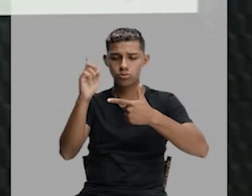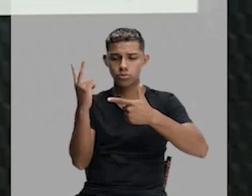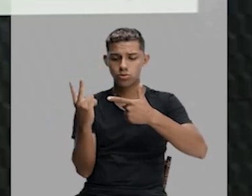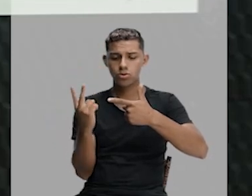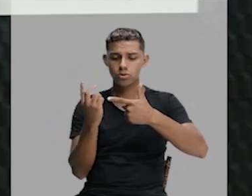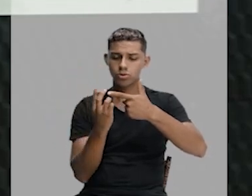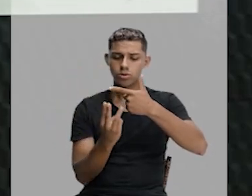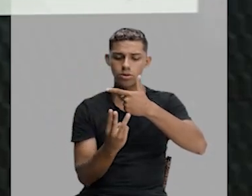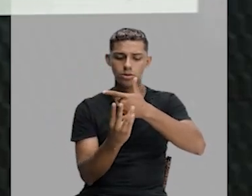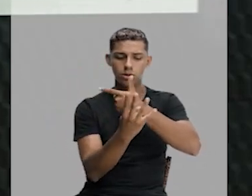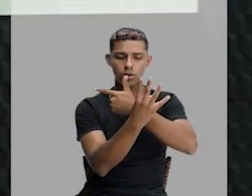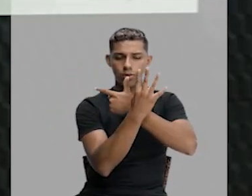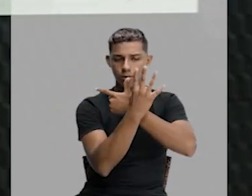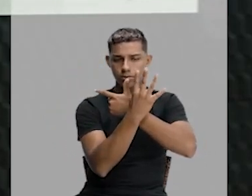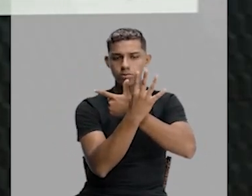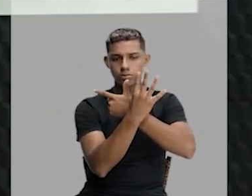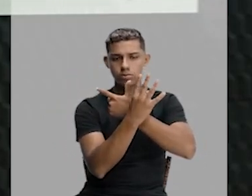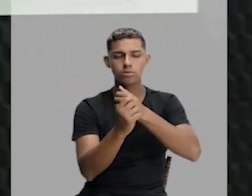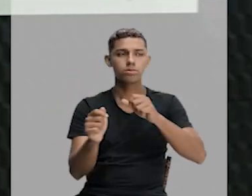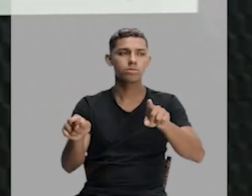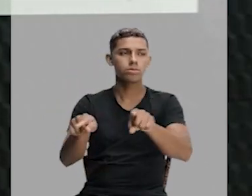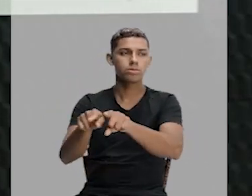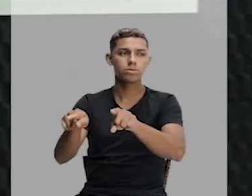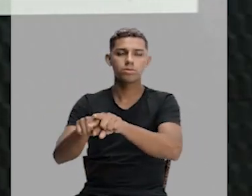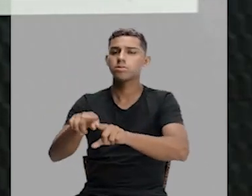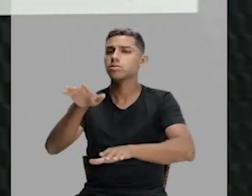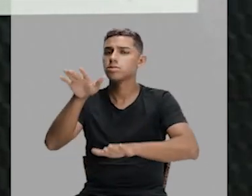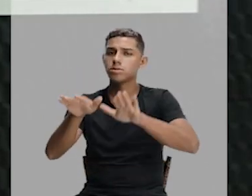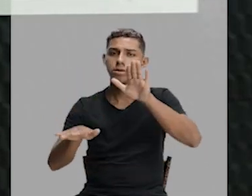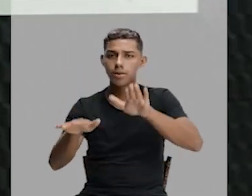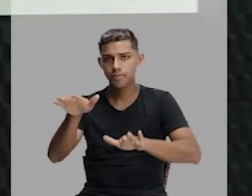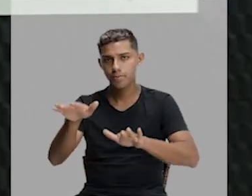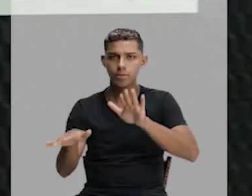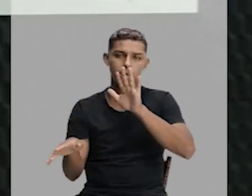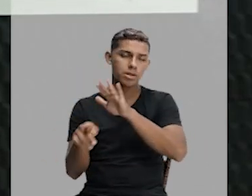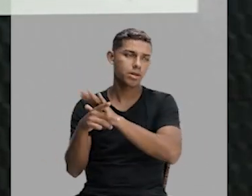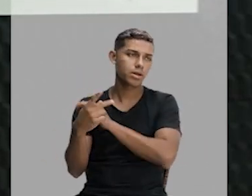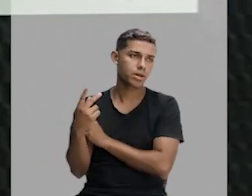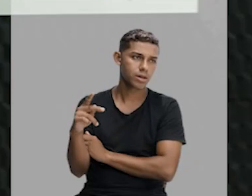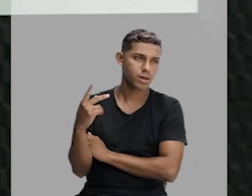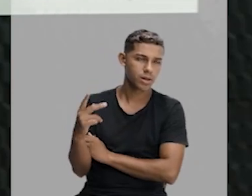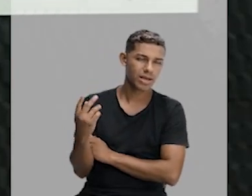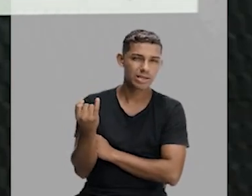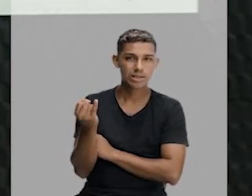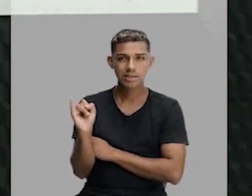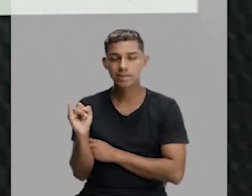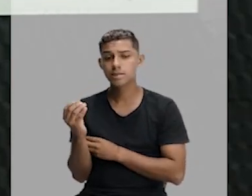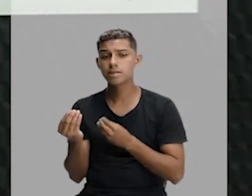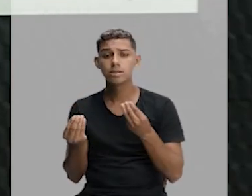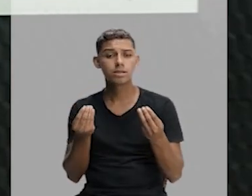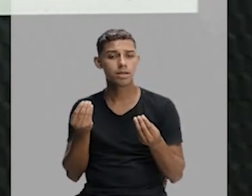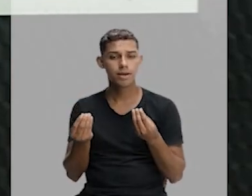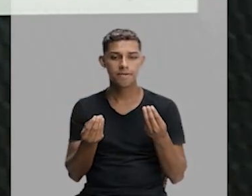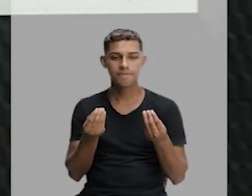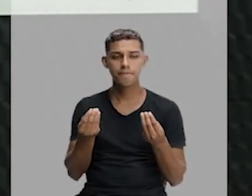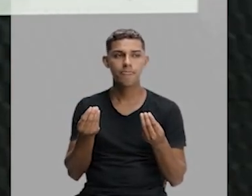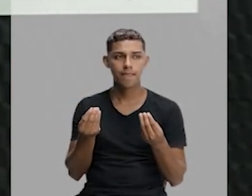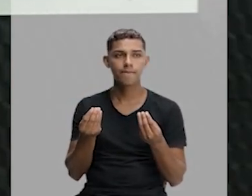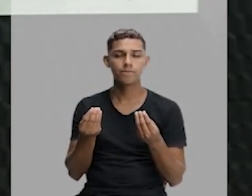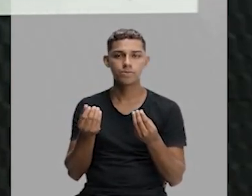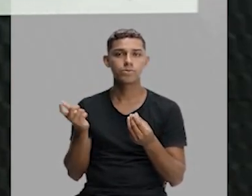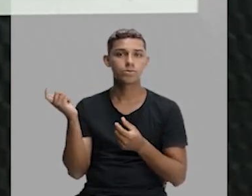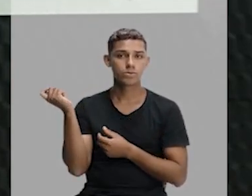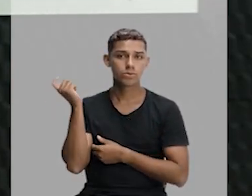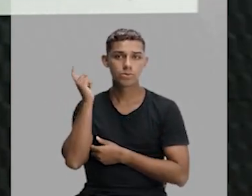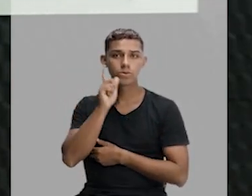quantidade de faces laterais, ele vai depender, no caso, de quem for formar a base do teu